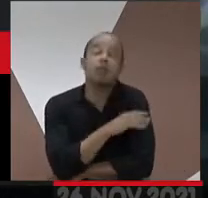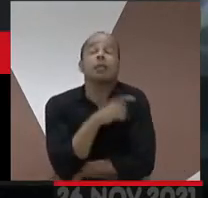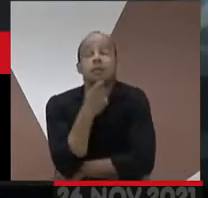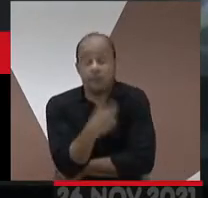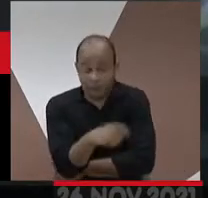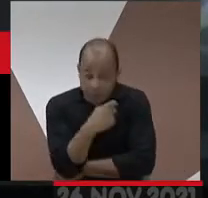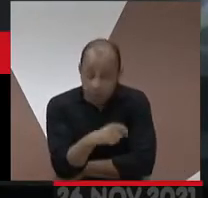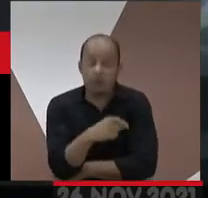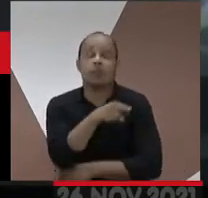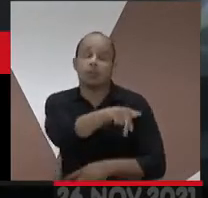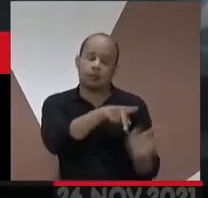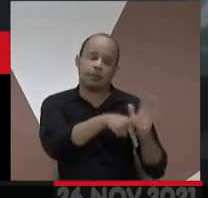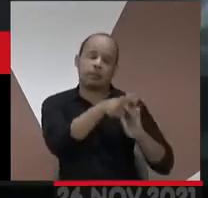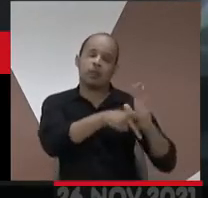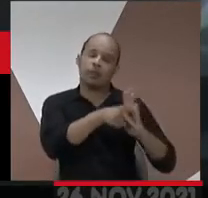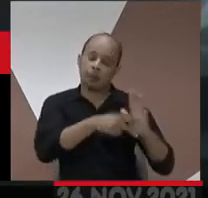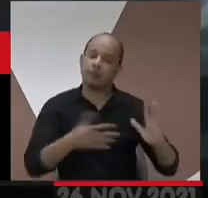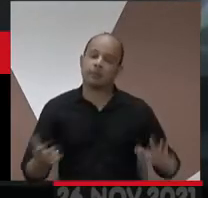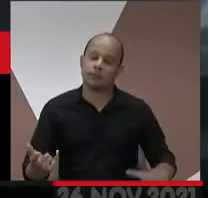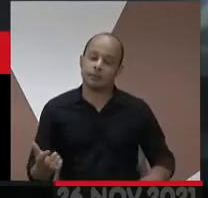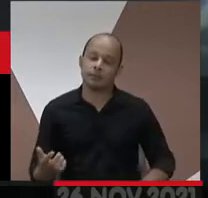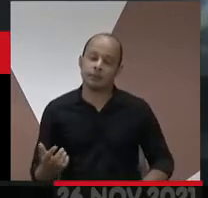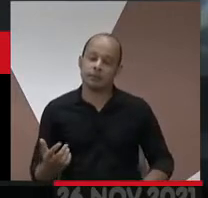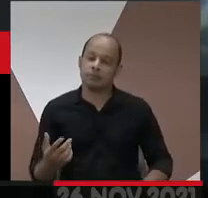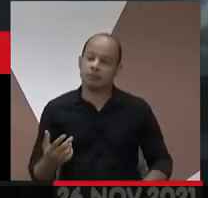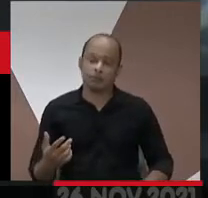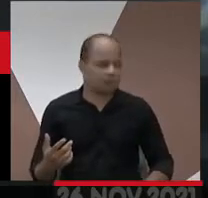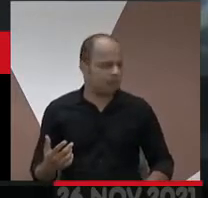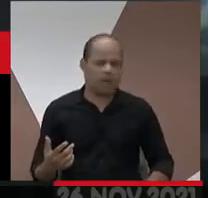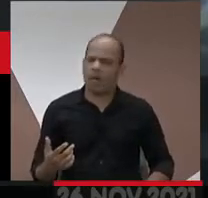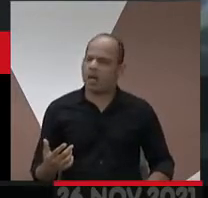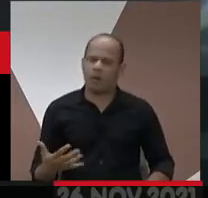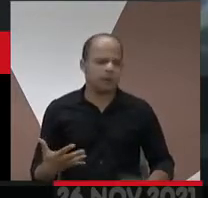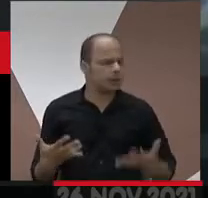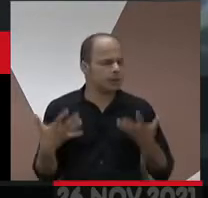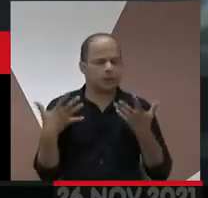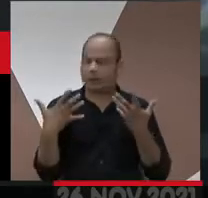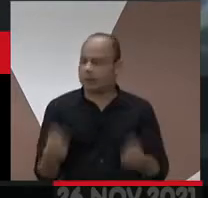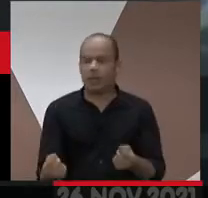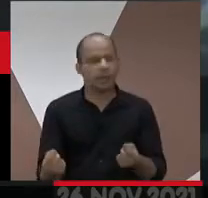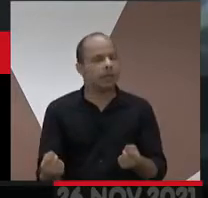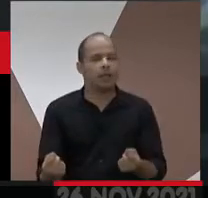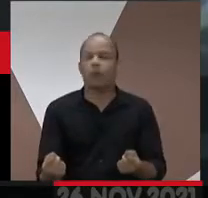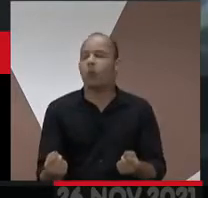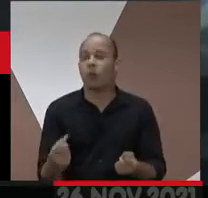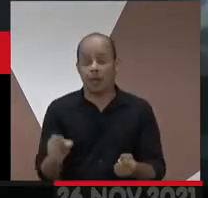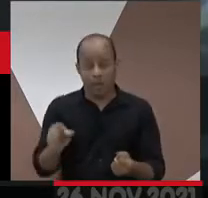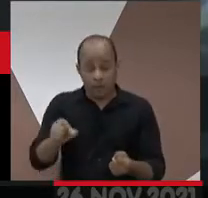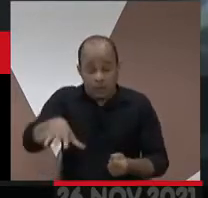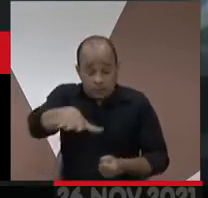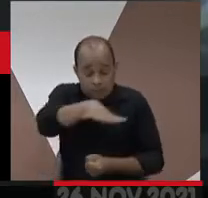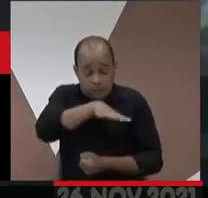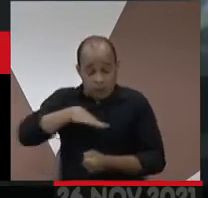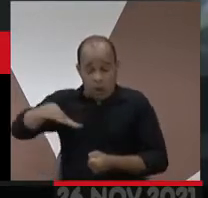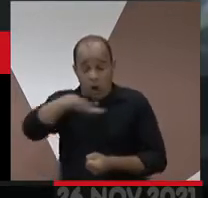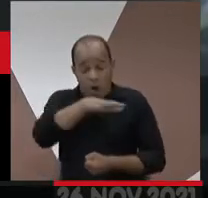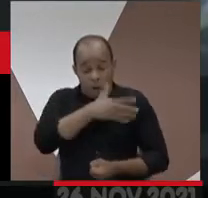desse projeto, porque não pode se admitir, dentro do setor público,